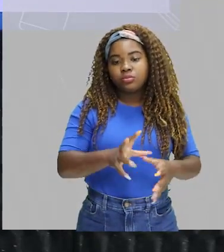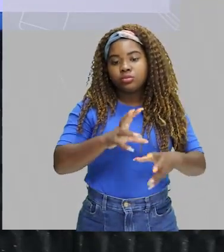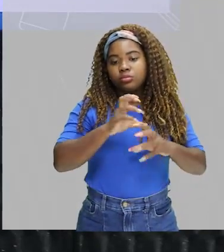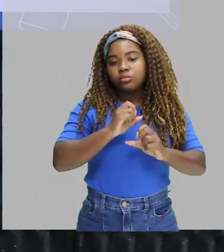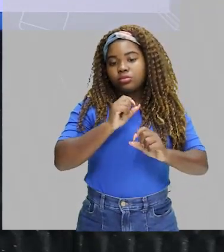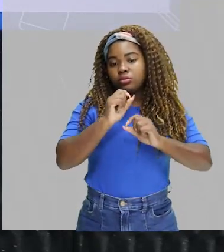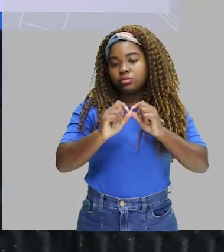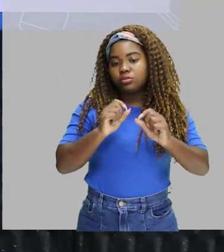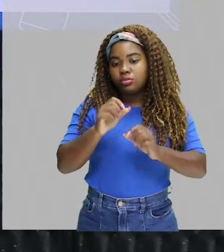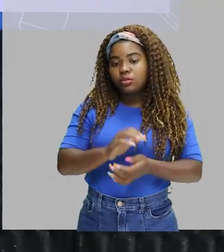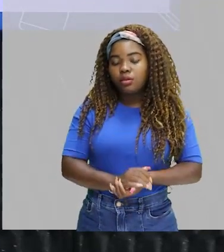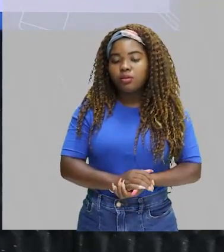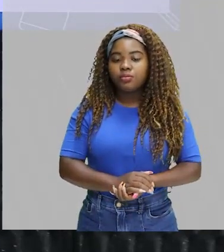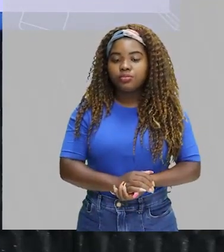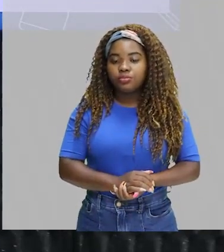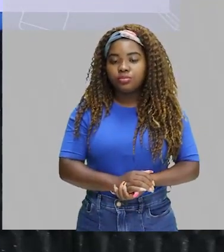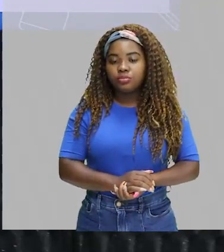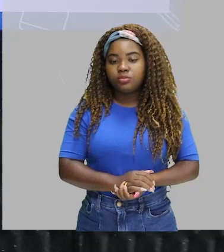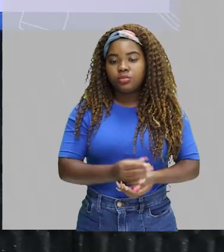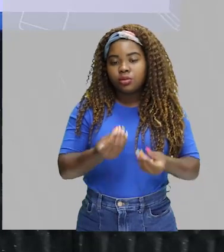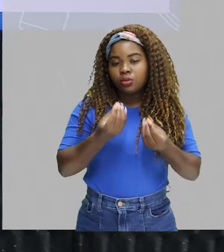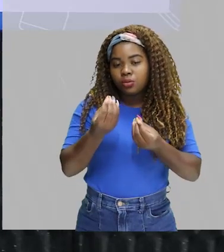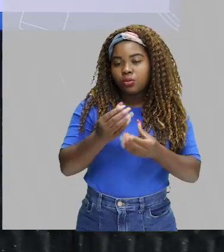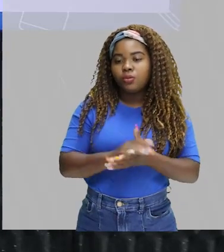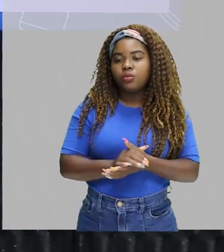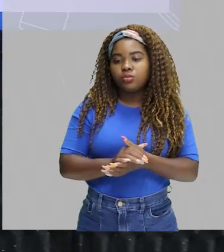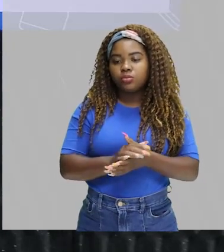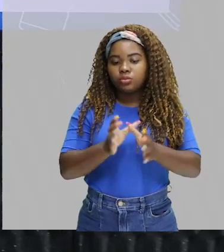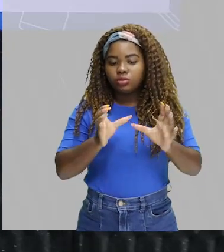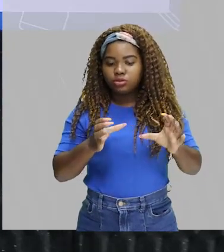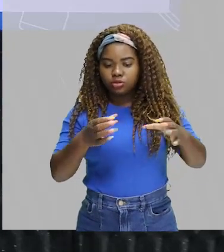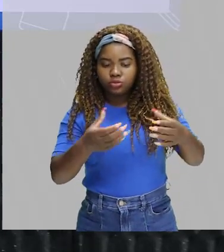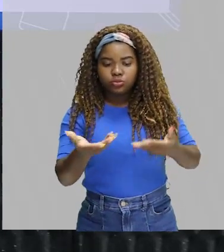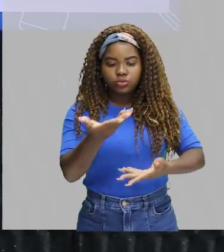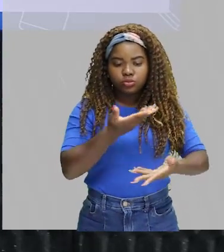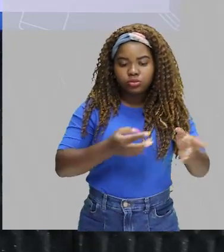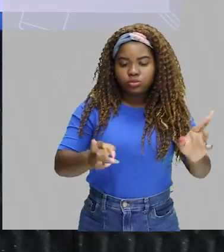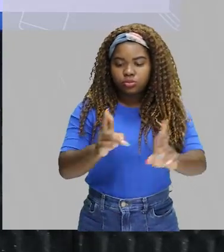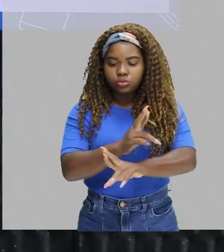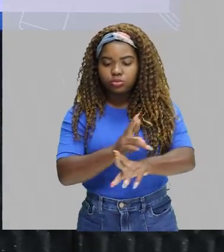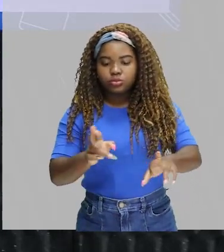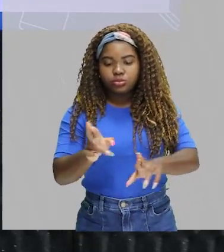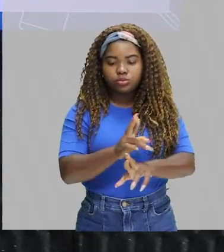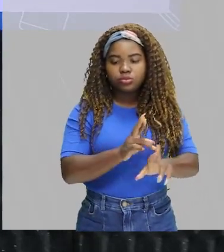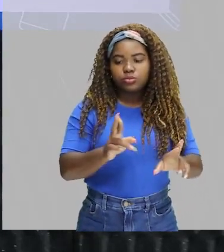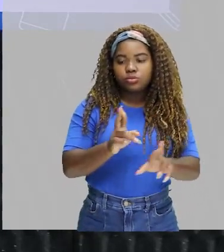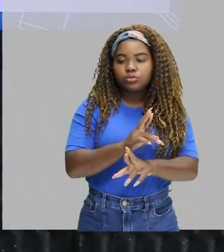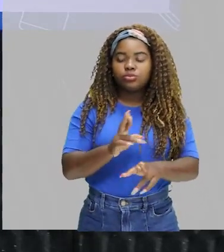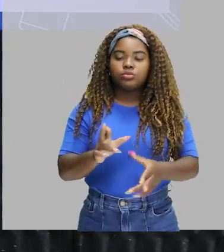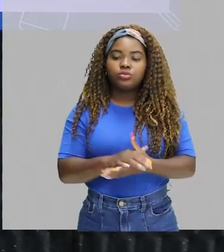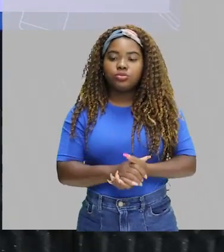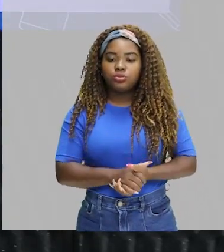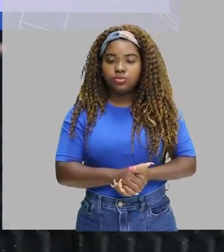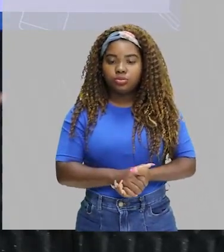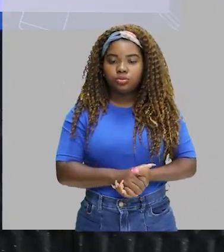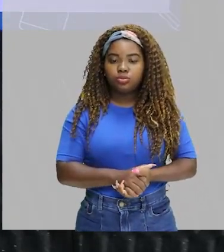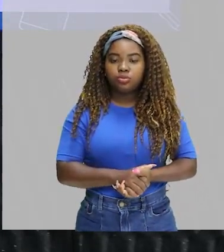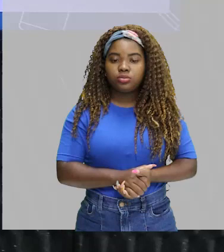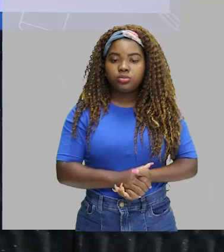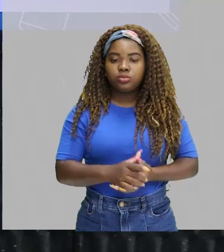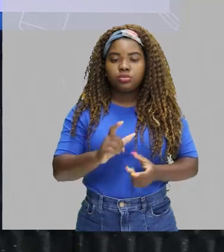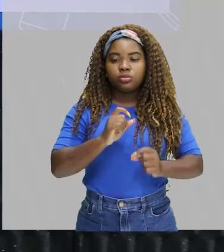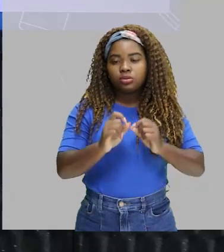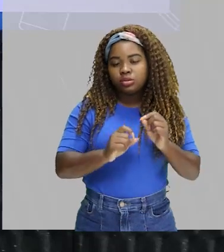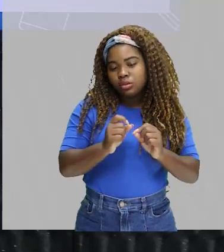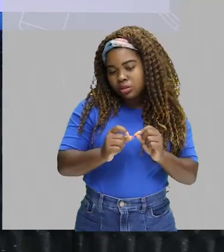forma? Adquirido de uma forma coletiva, em que vai causar, na verdade, obviamente, algo